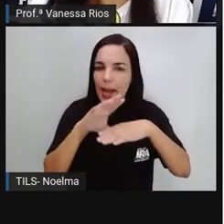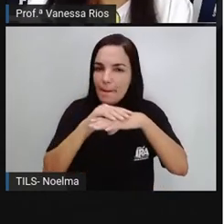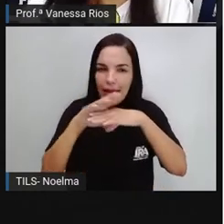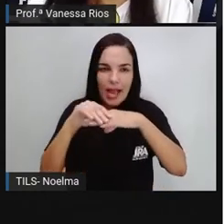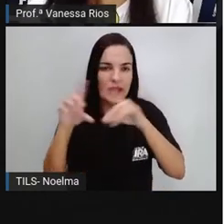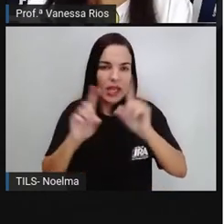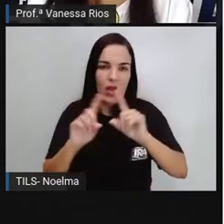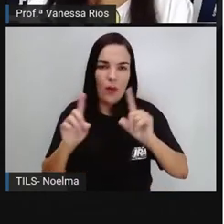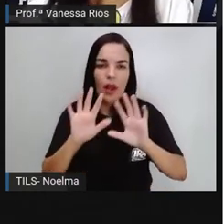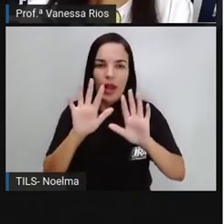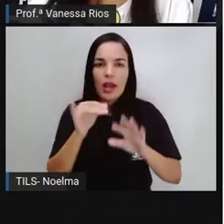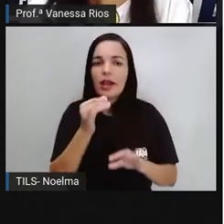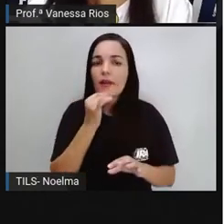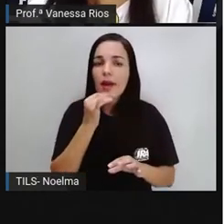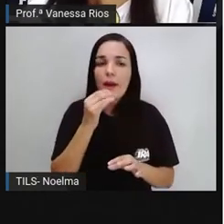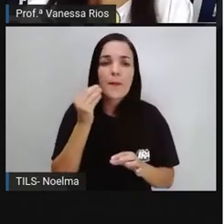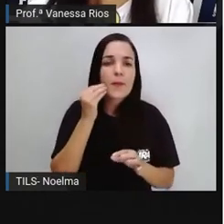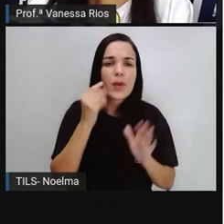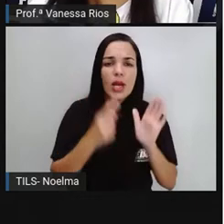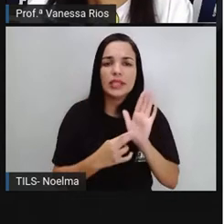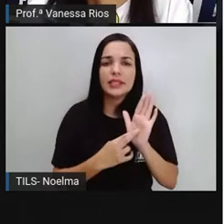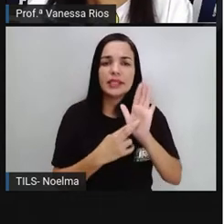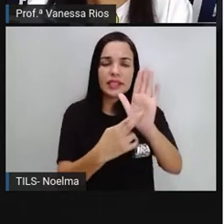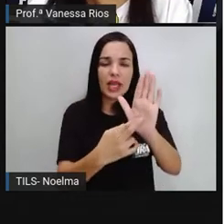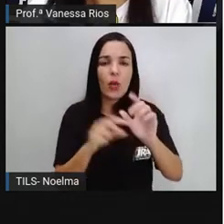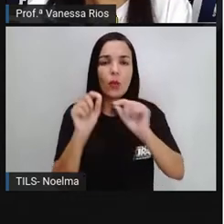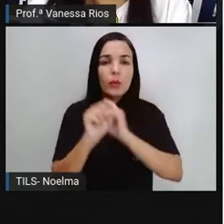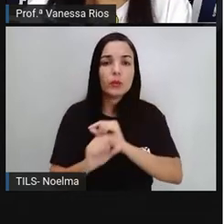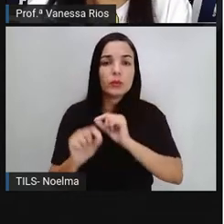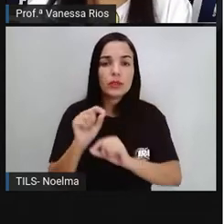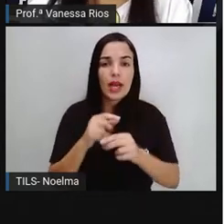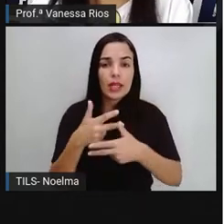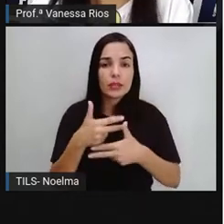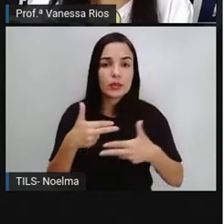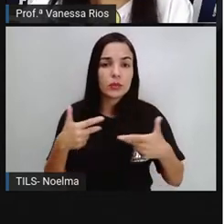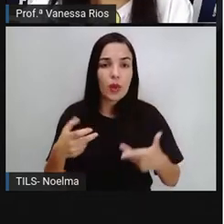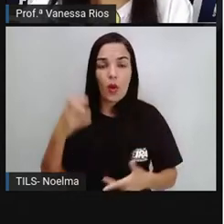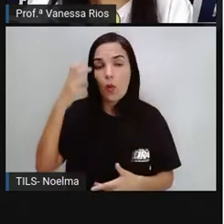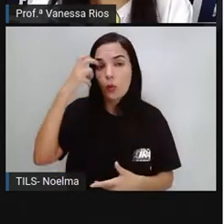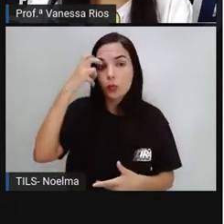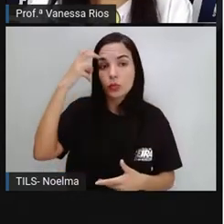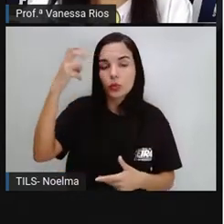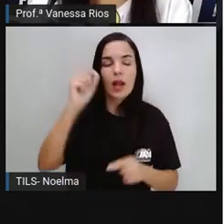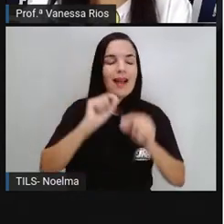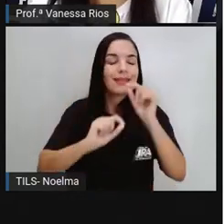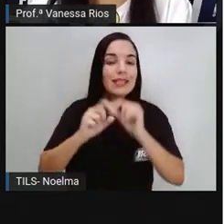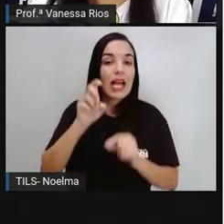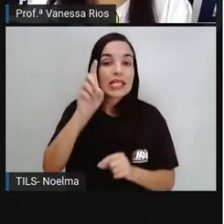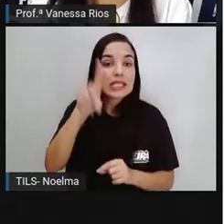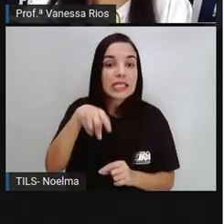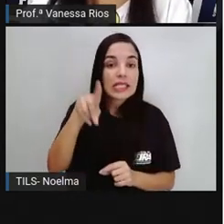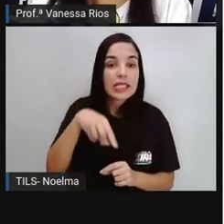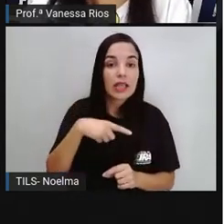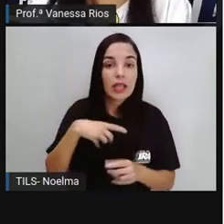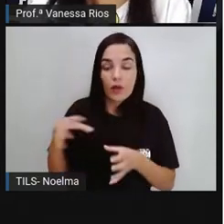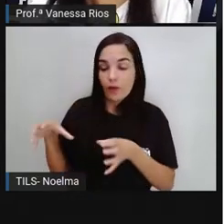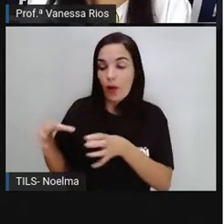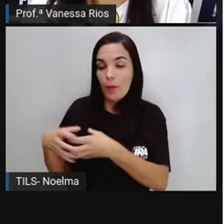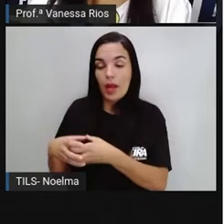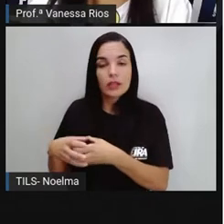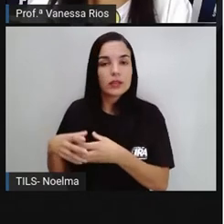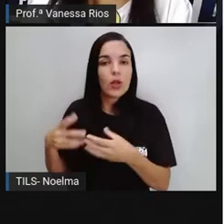palavra. Esse representa os elementos intangíveis de uma cultura. Sendo assim, ele é formado por